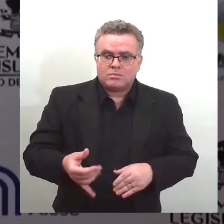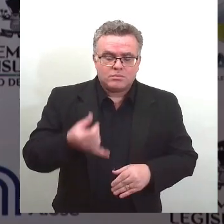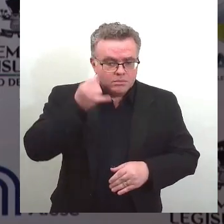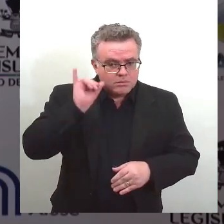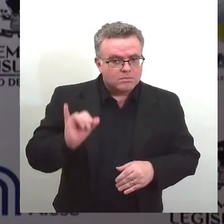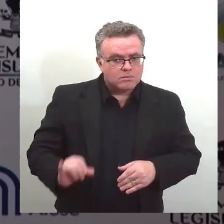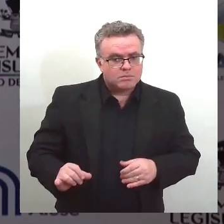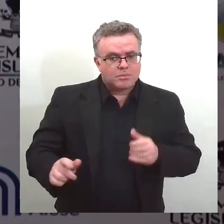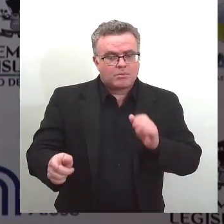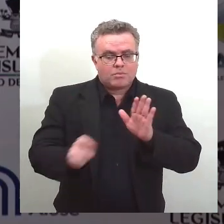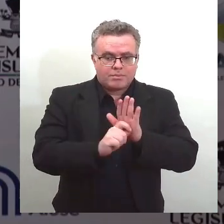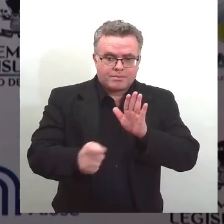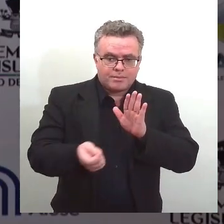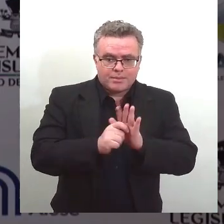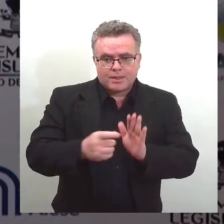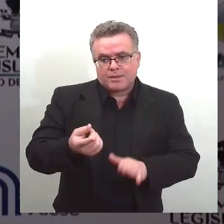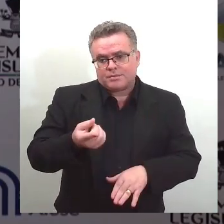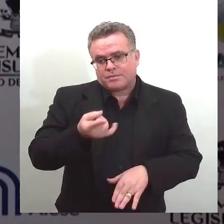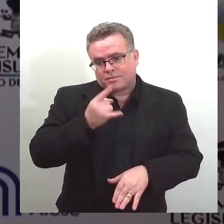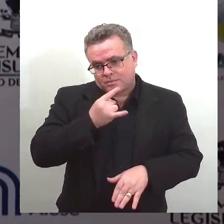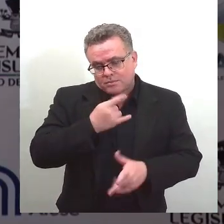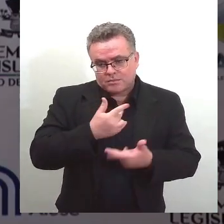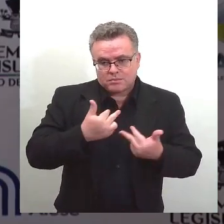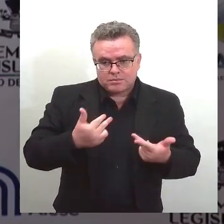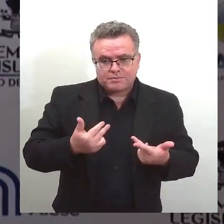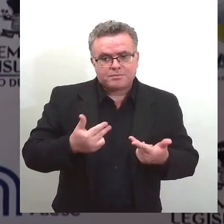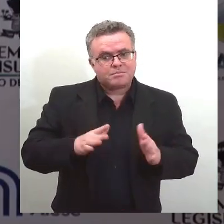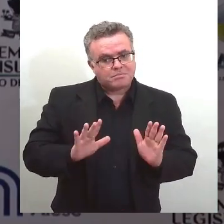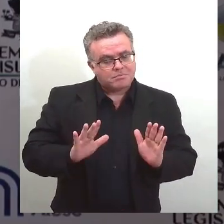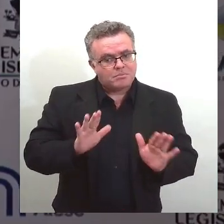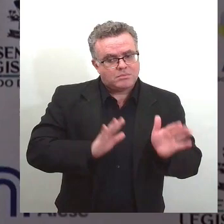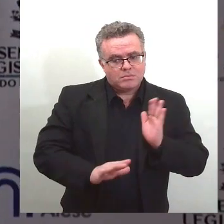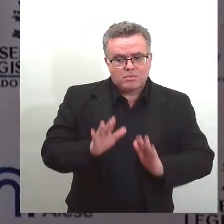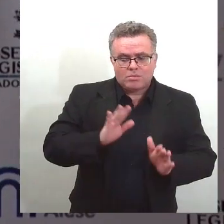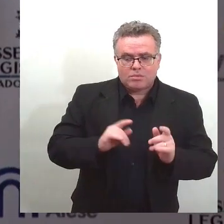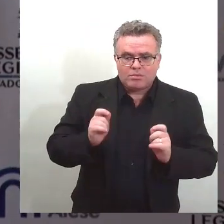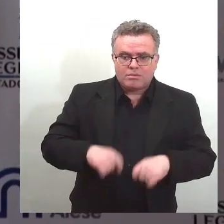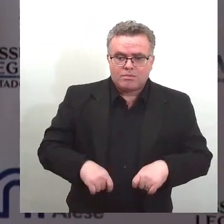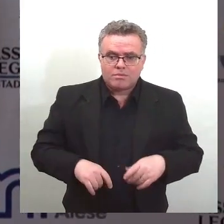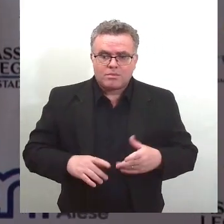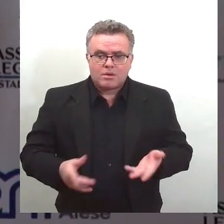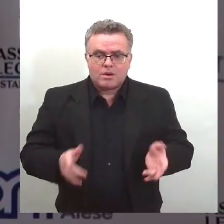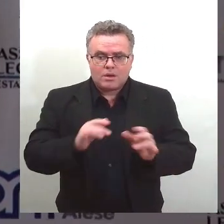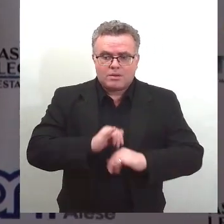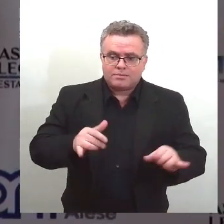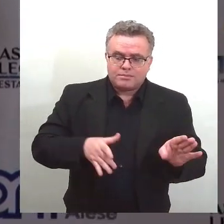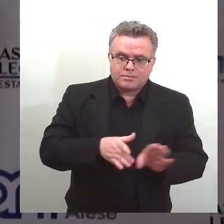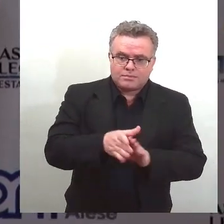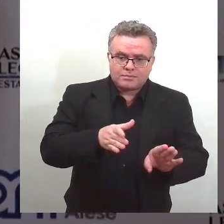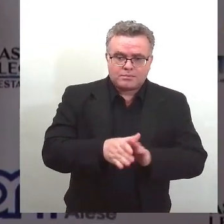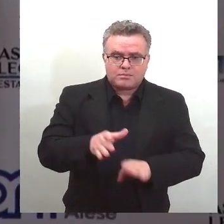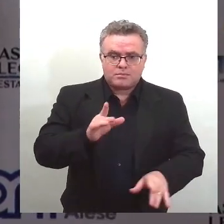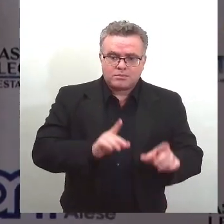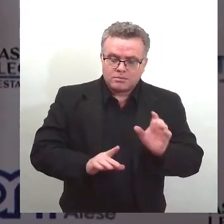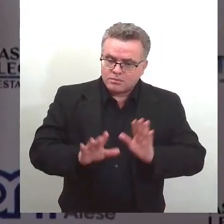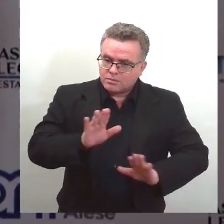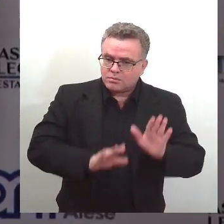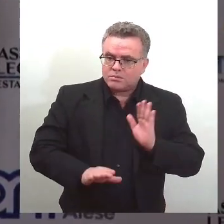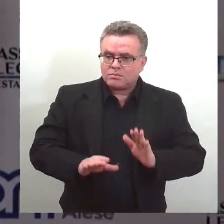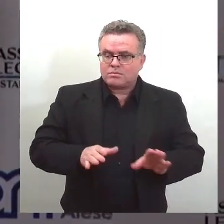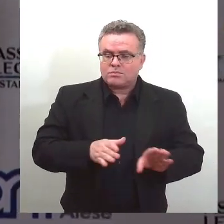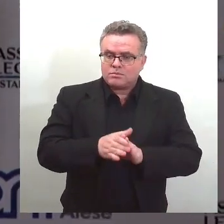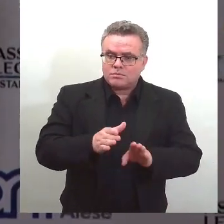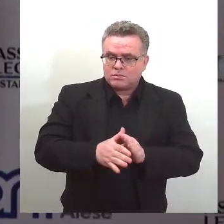drogas e o alcoolismo, né, e com o álcool, né, então é uma data muito importante de conscientização para a